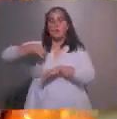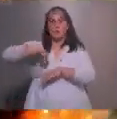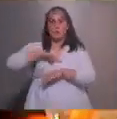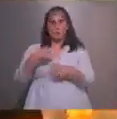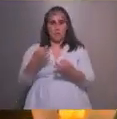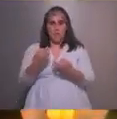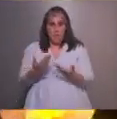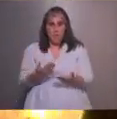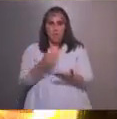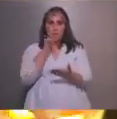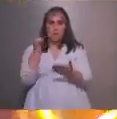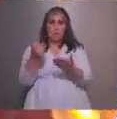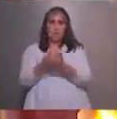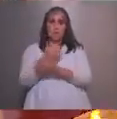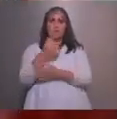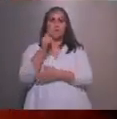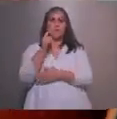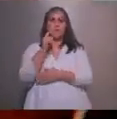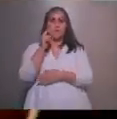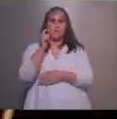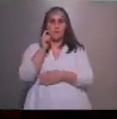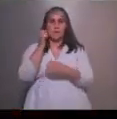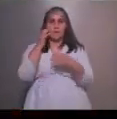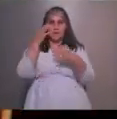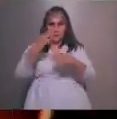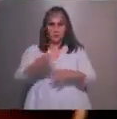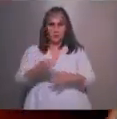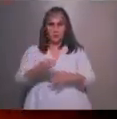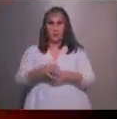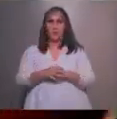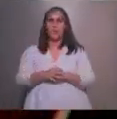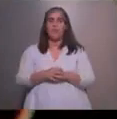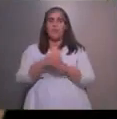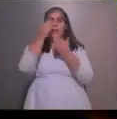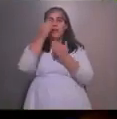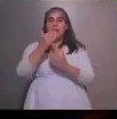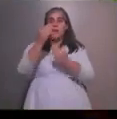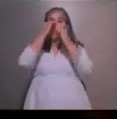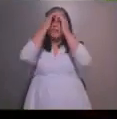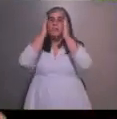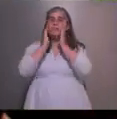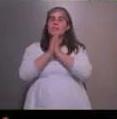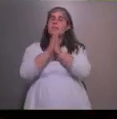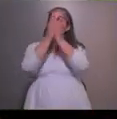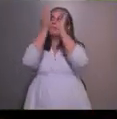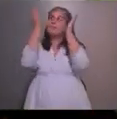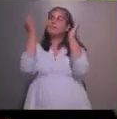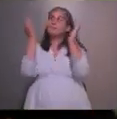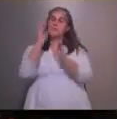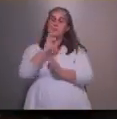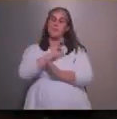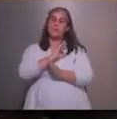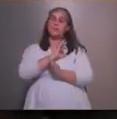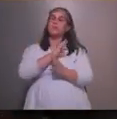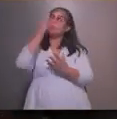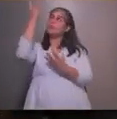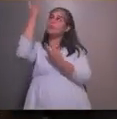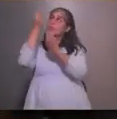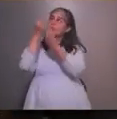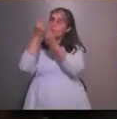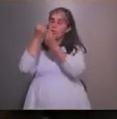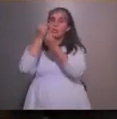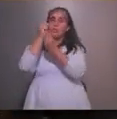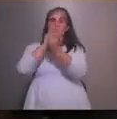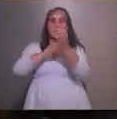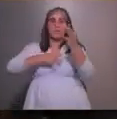e na hora da nossa morte. Amém. Ave Maria, cheia de graça, o Senhor é convosco. Bendita sois